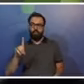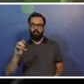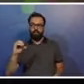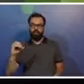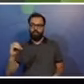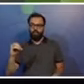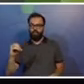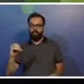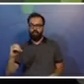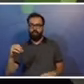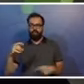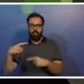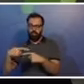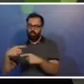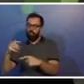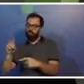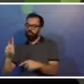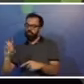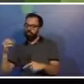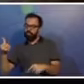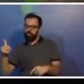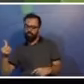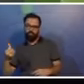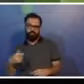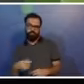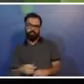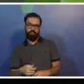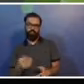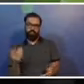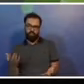não tem como operar com ele, igual a 26.